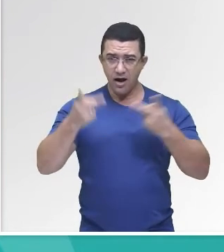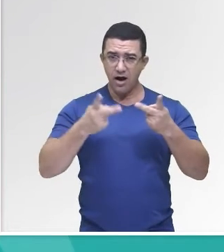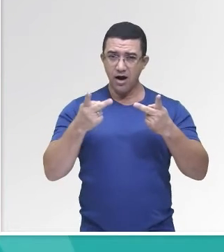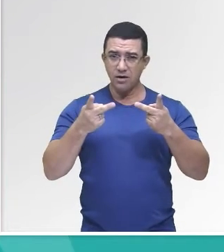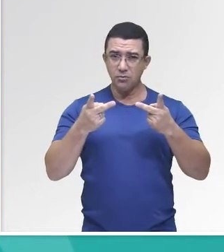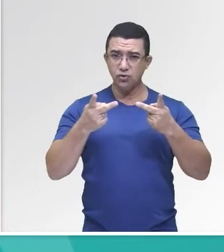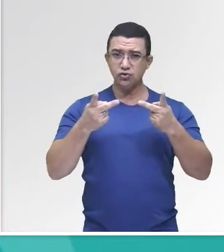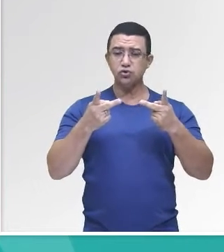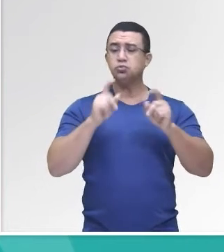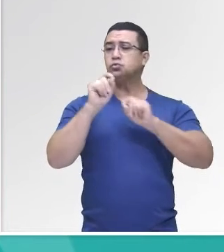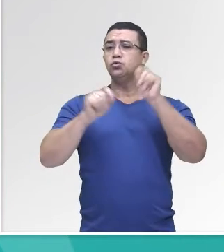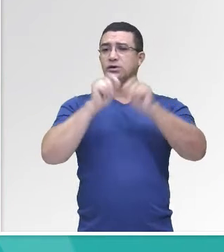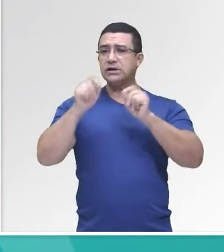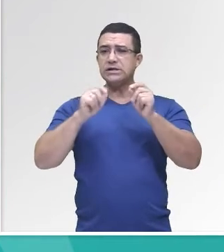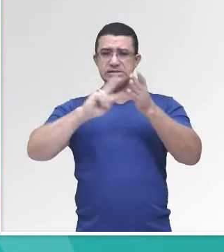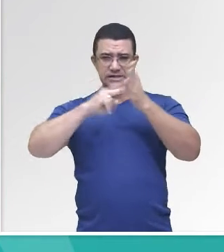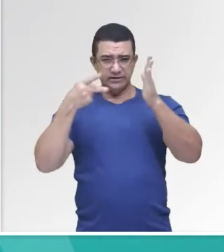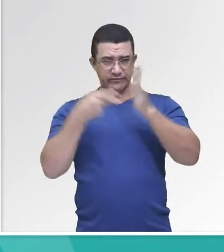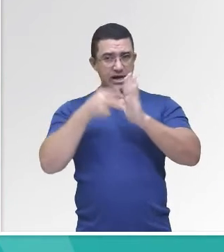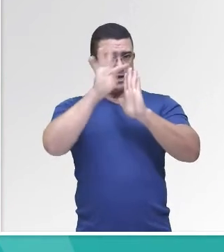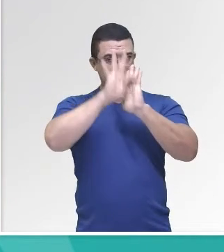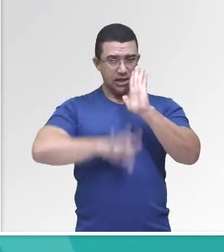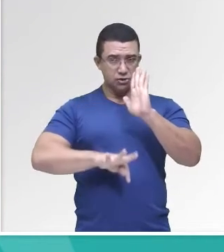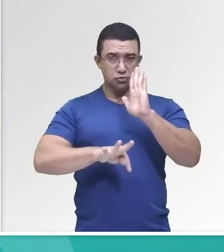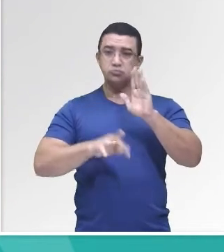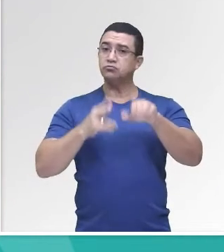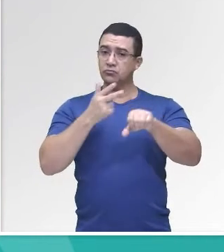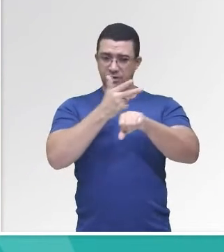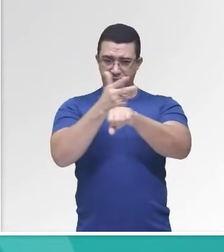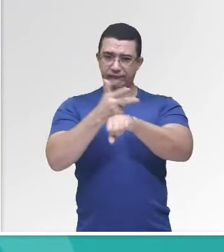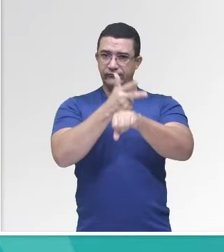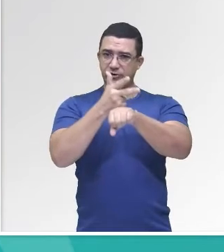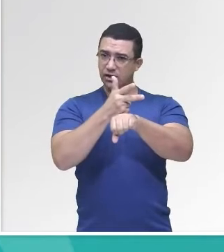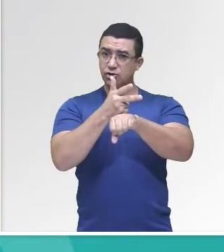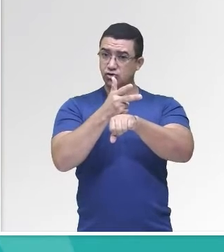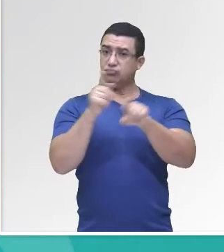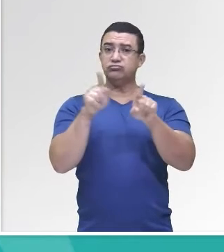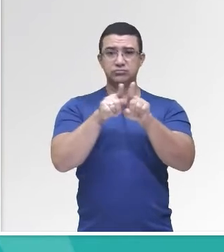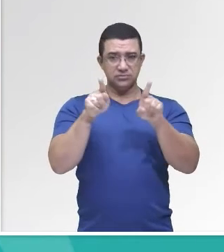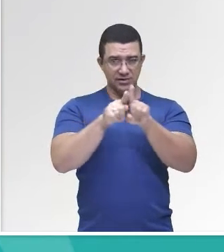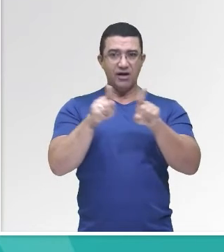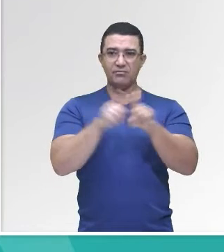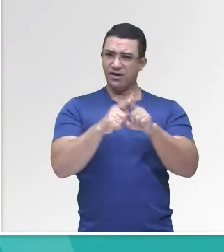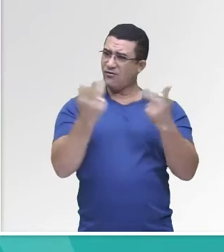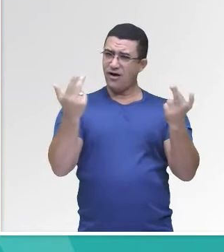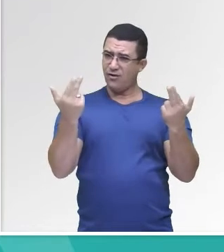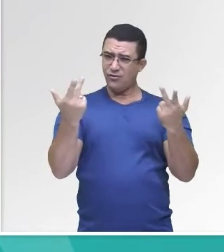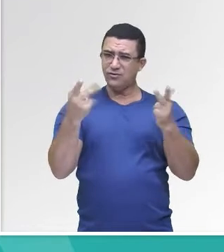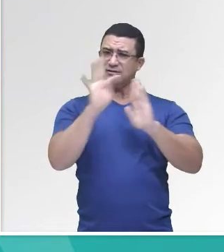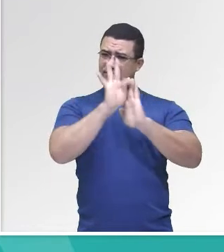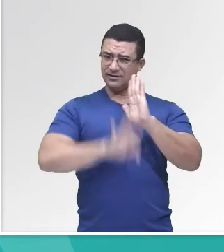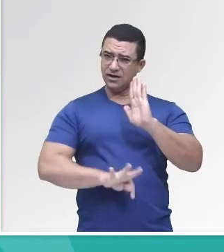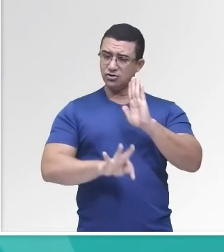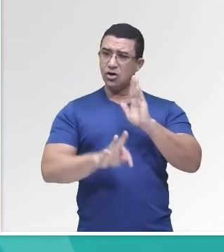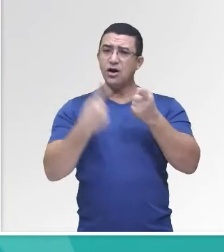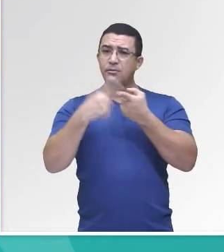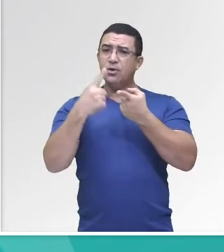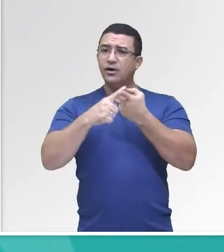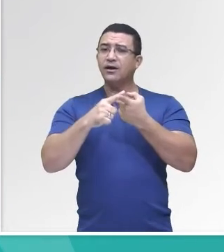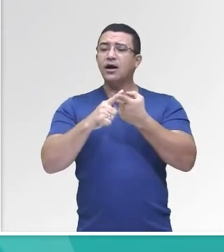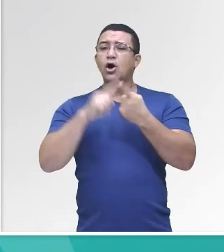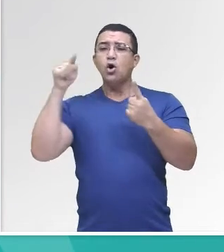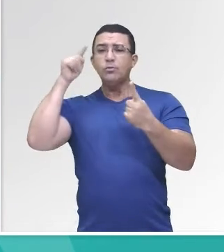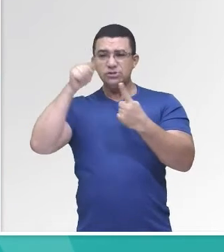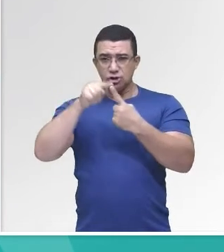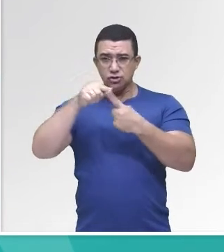amplamente do que se é um texto, um vídeo pode ser um texto, porque um texto ele tem a finalidade de o quê? De passar uma mensagem. E